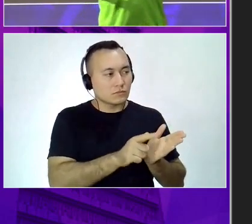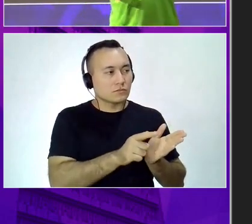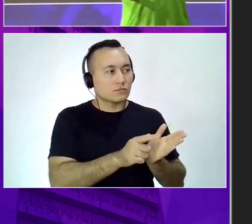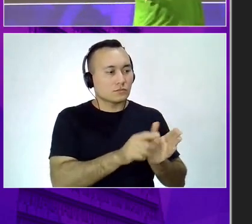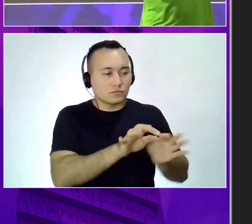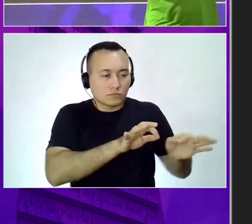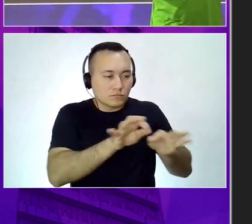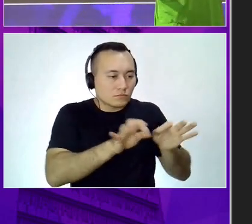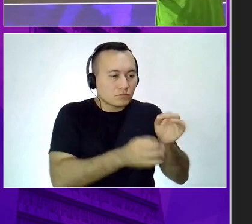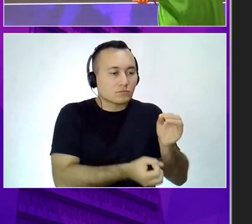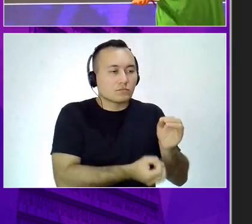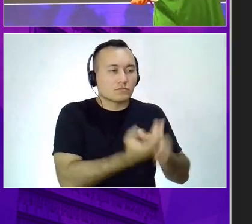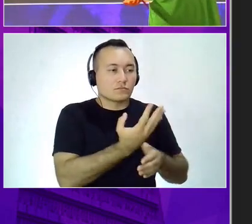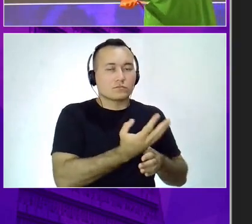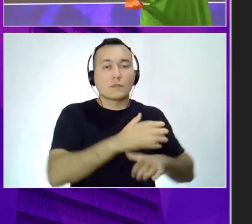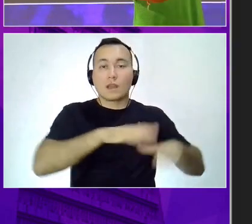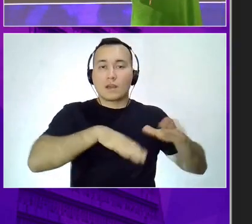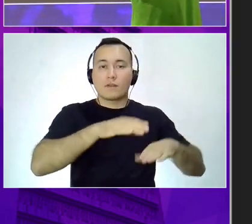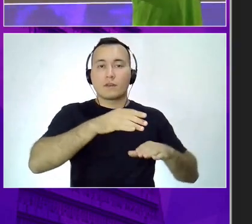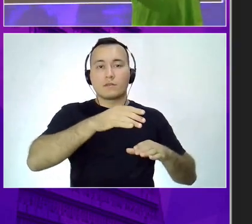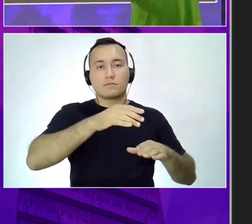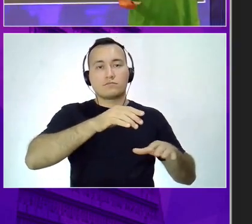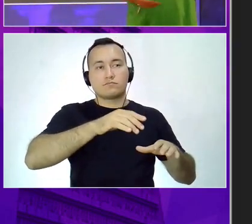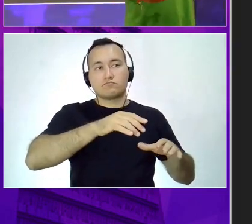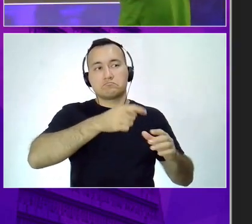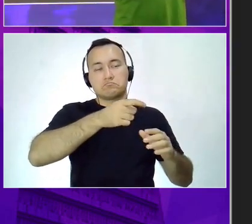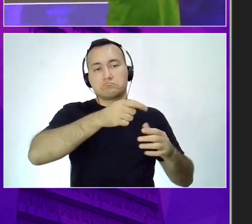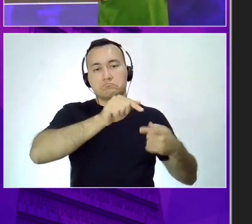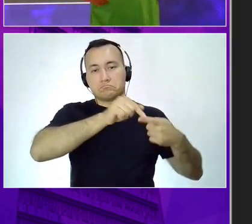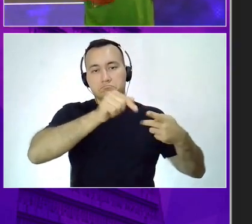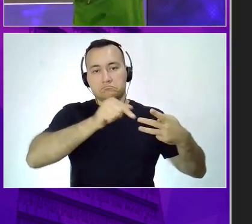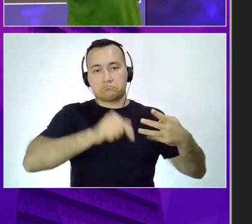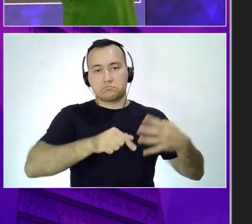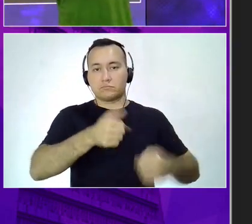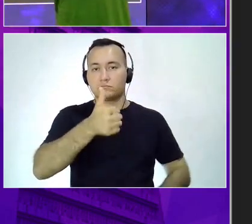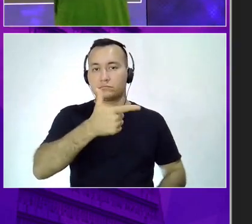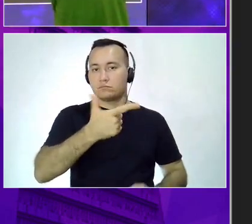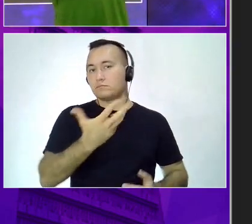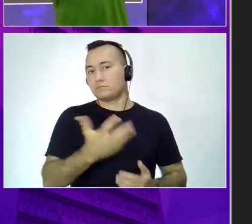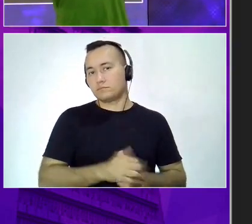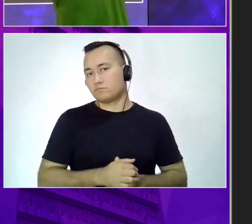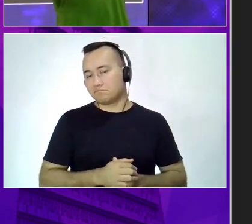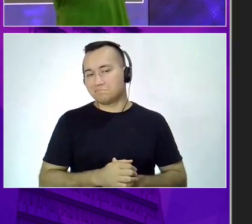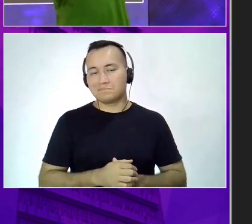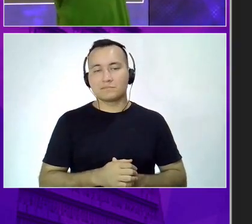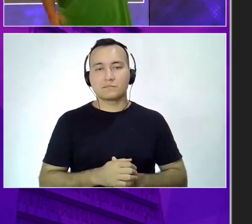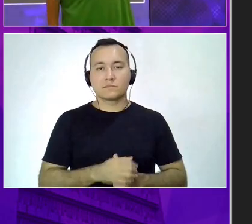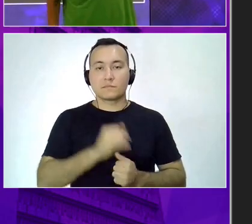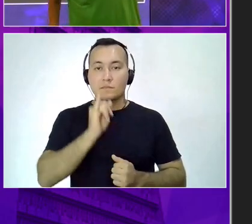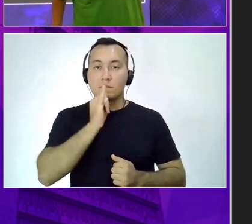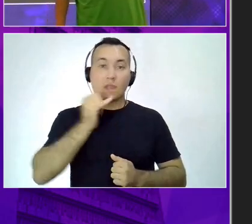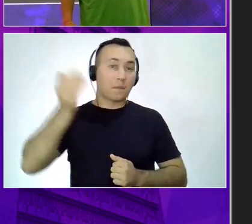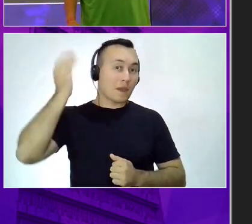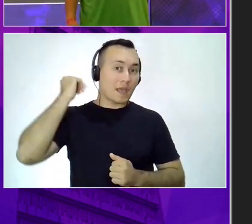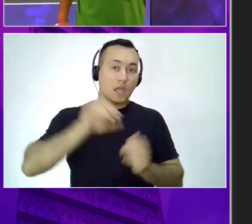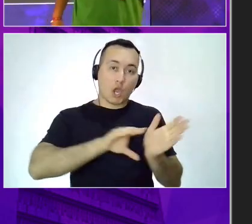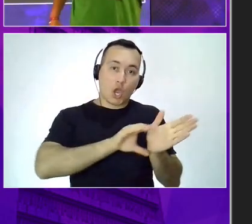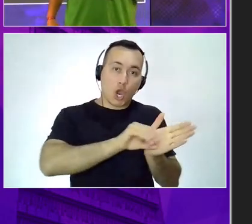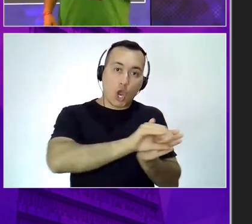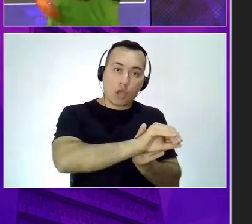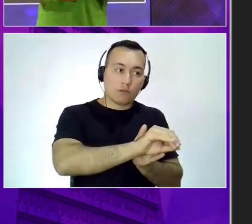co-desenvolvia, como não tinha, existia startups, não existia anjos, não existia Cubo, não existia nada, né, da indústria de startups no